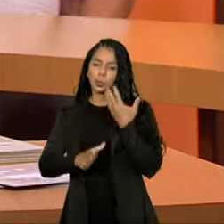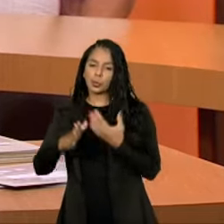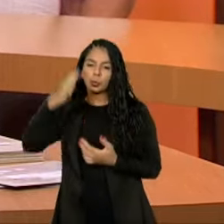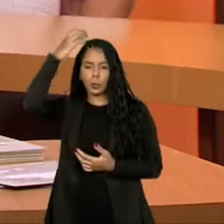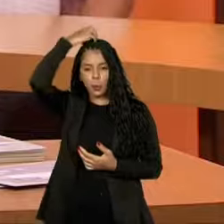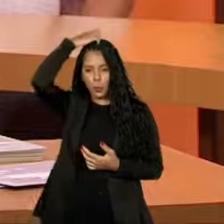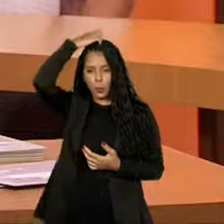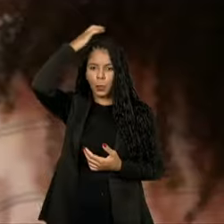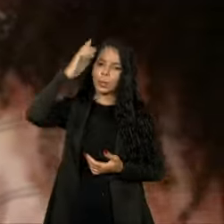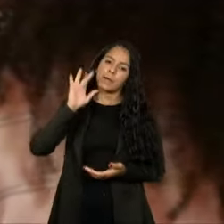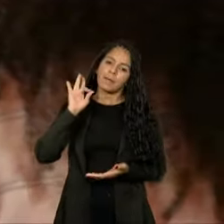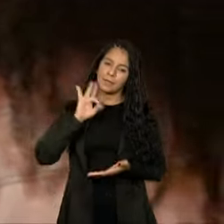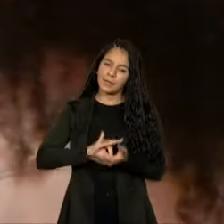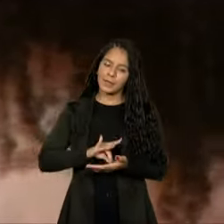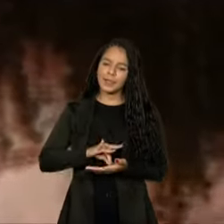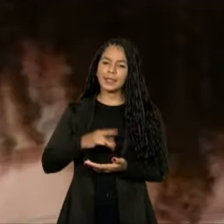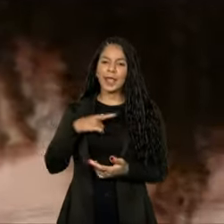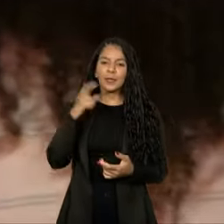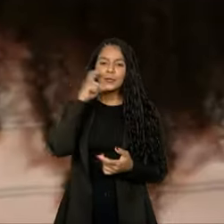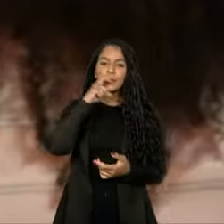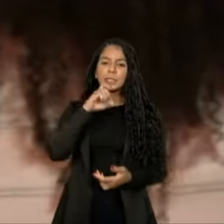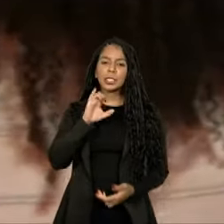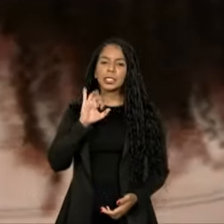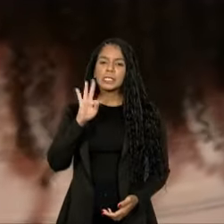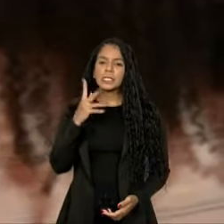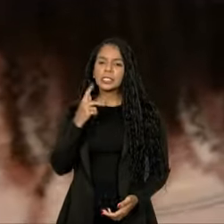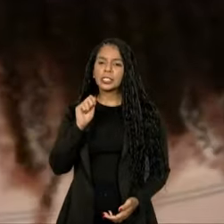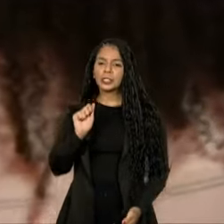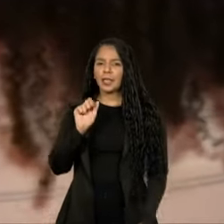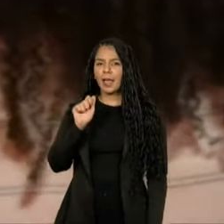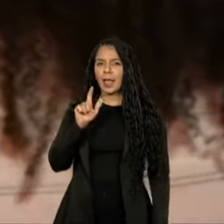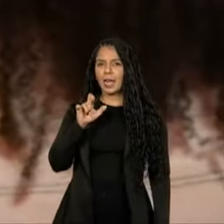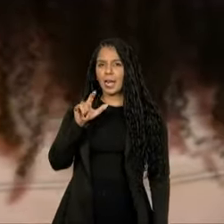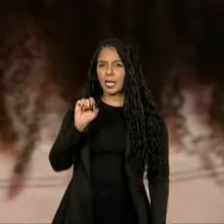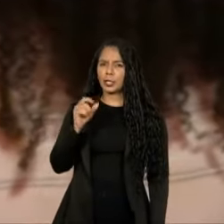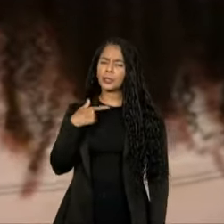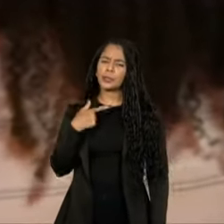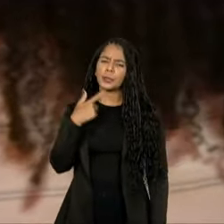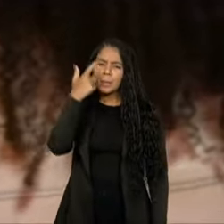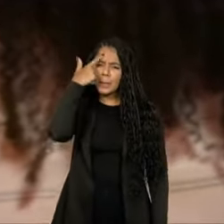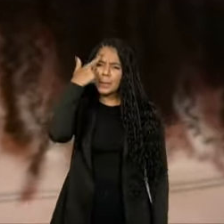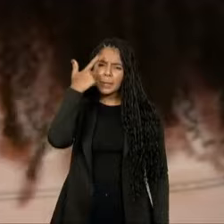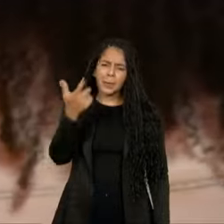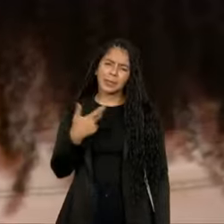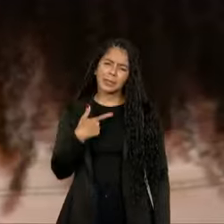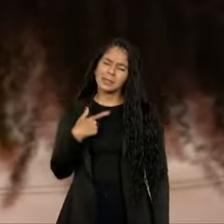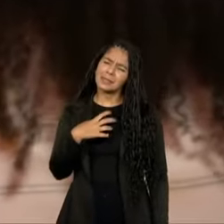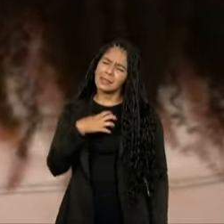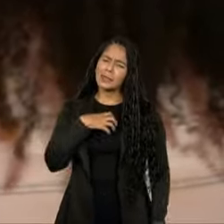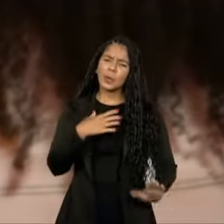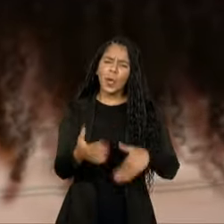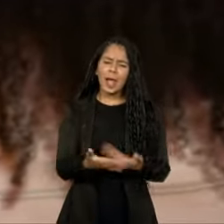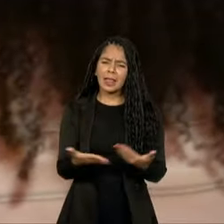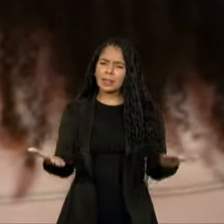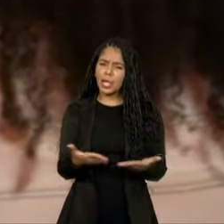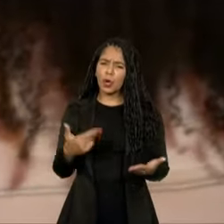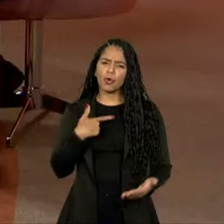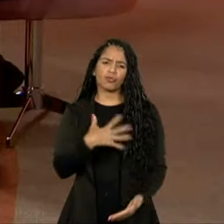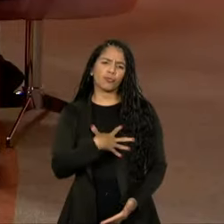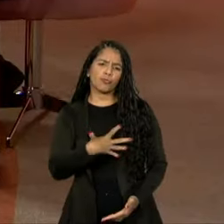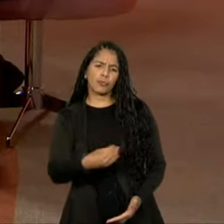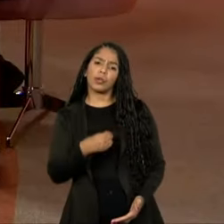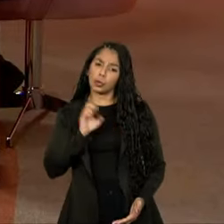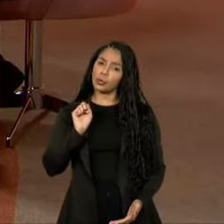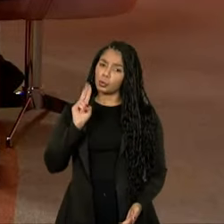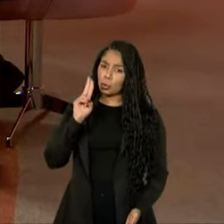verdade ou é mentira? Nossa psicóloga Cintia Charejo. Que coisa isso, né? Tem essa parada, eu sinto até hoje, meus filhos estão com já sua avó,